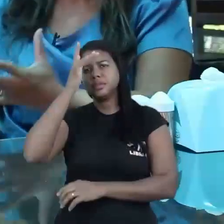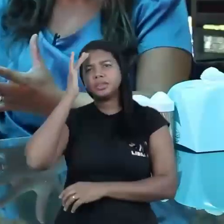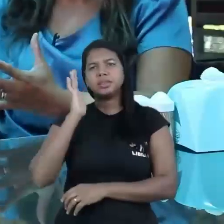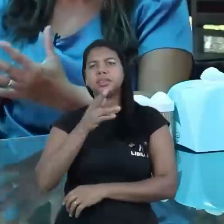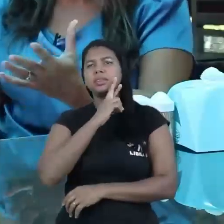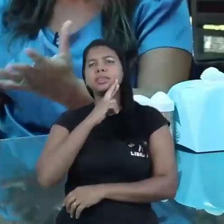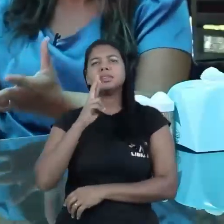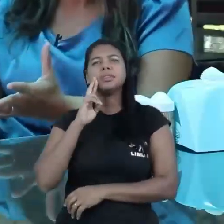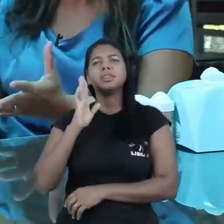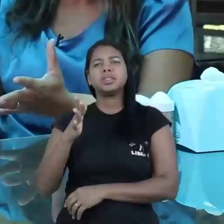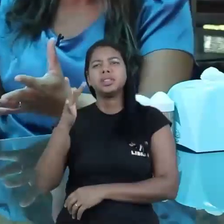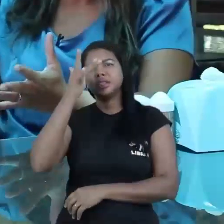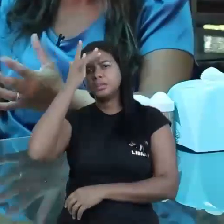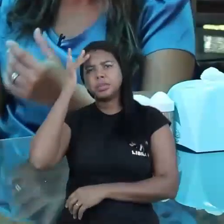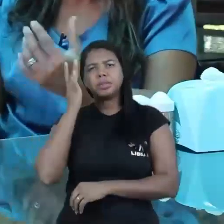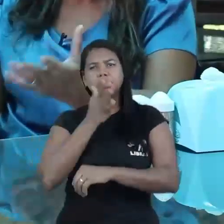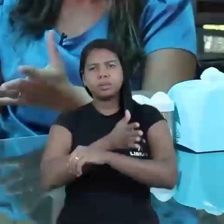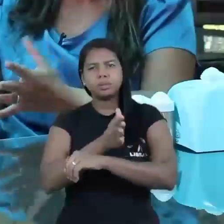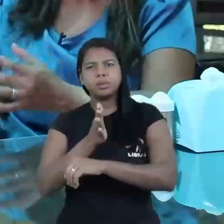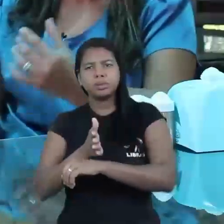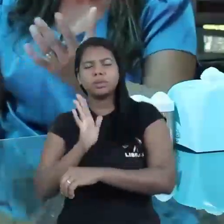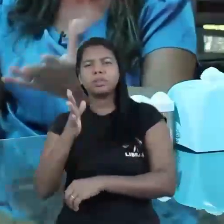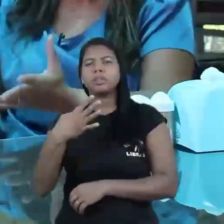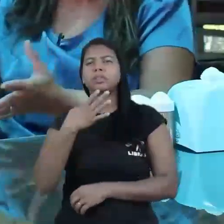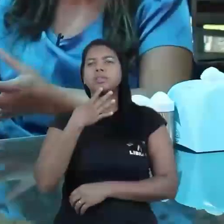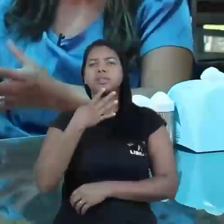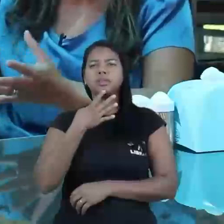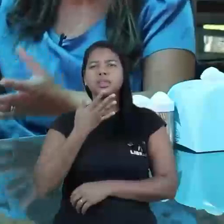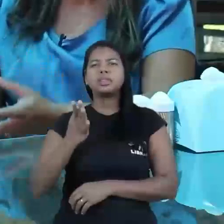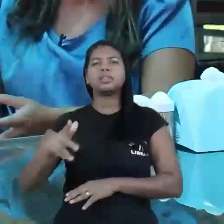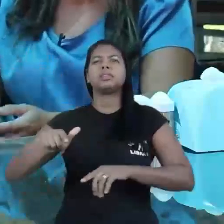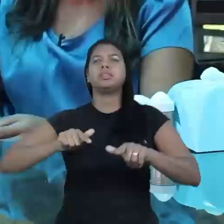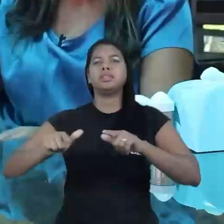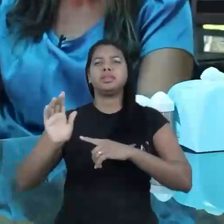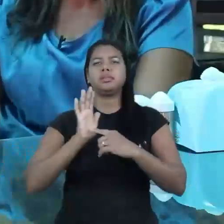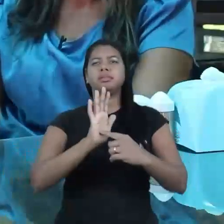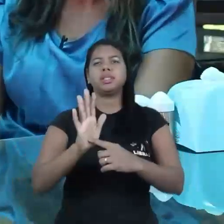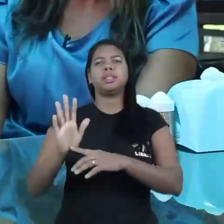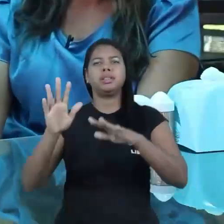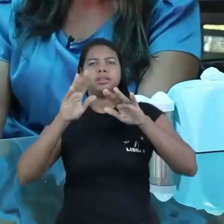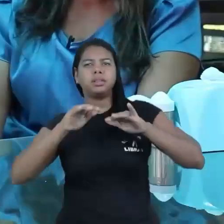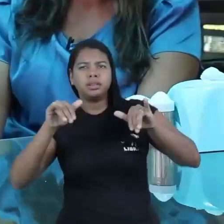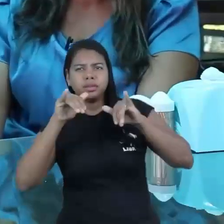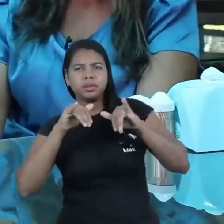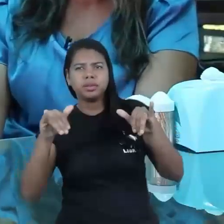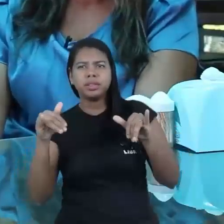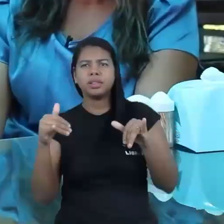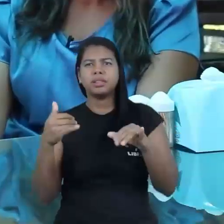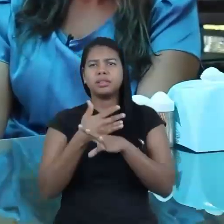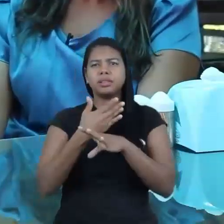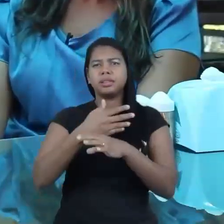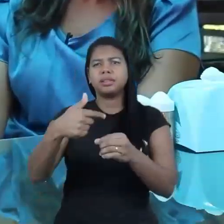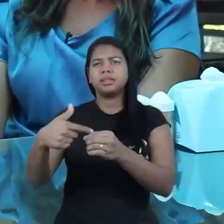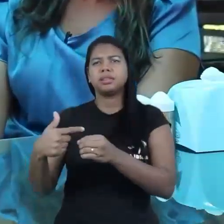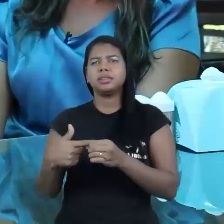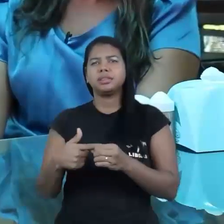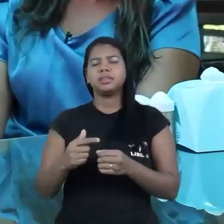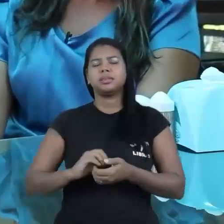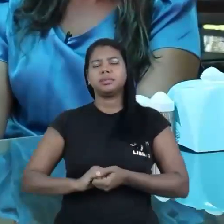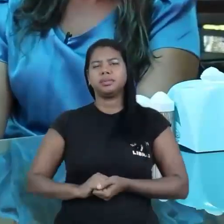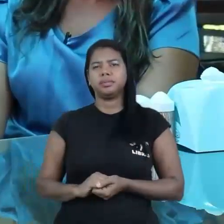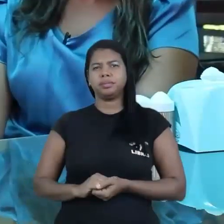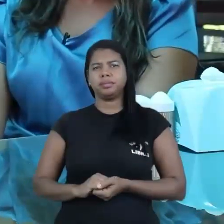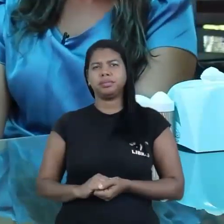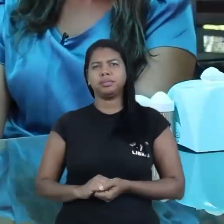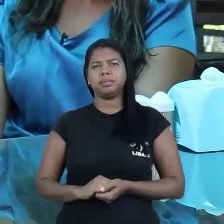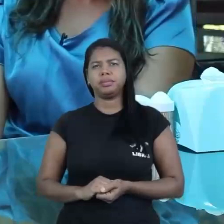uma clientela solidificada, né? Você já tinha trabalhado o marketing em cima daquela região, daquele público-alvo, não é isso? É.